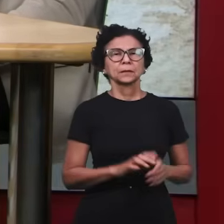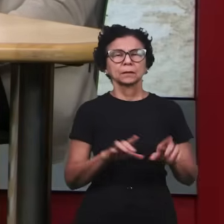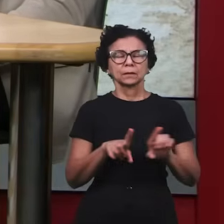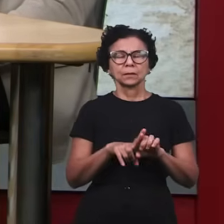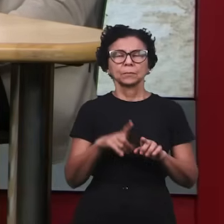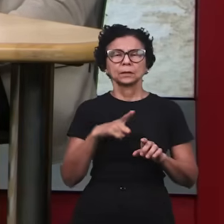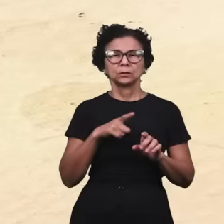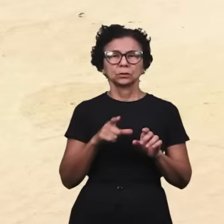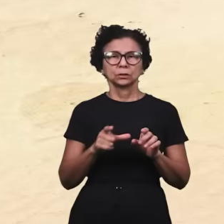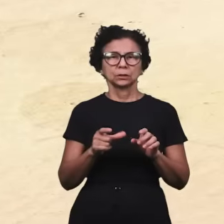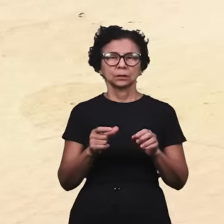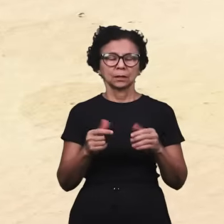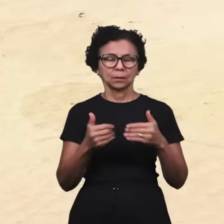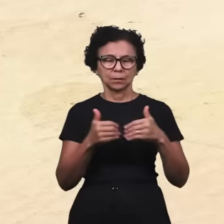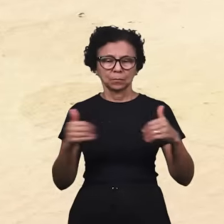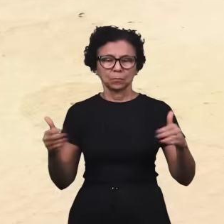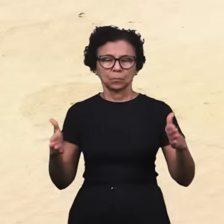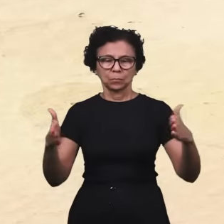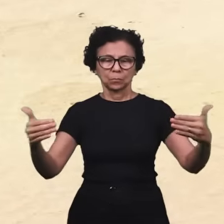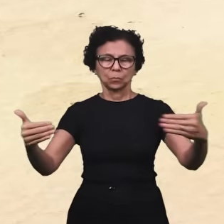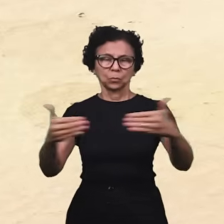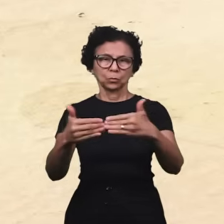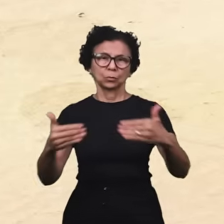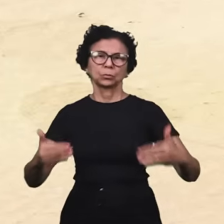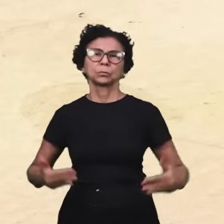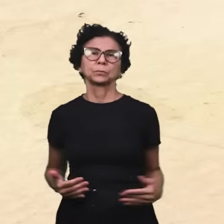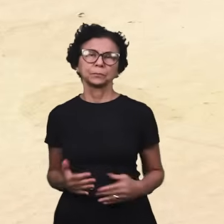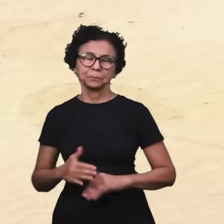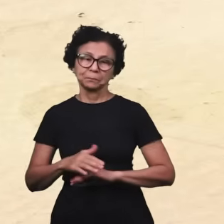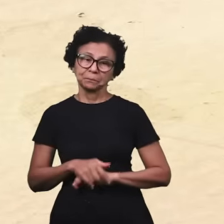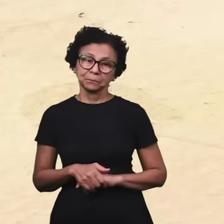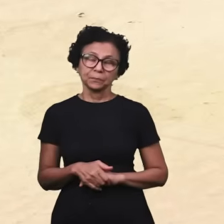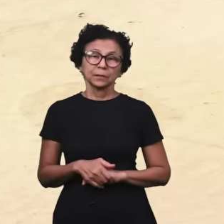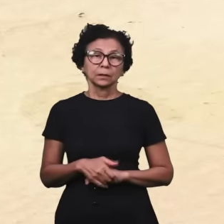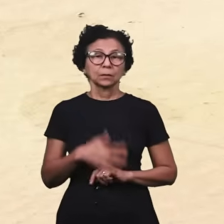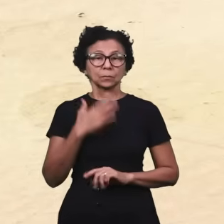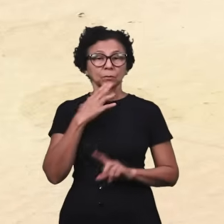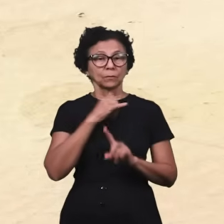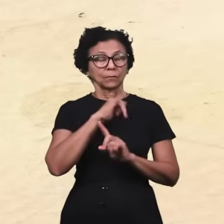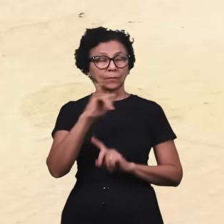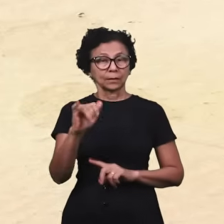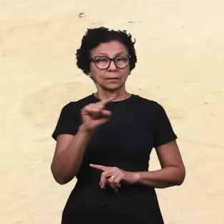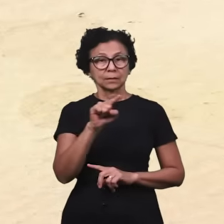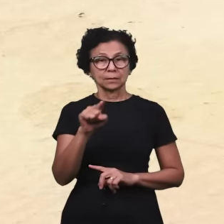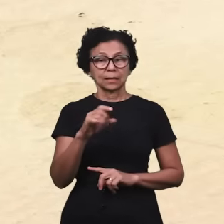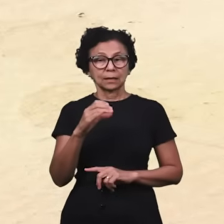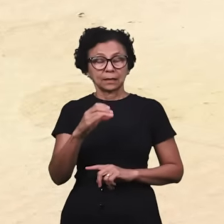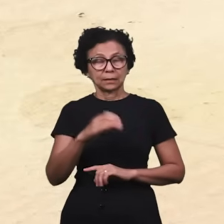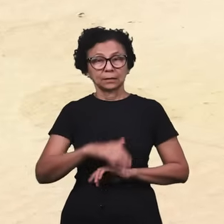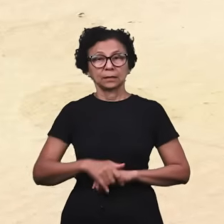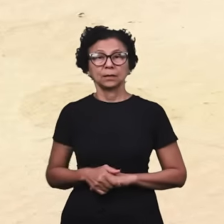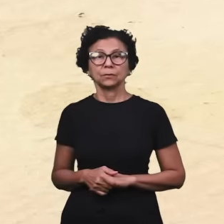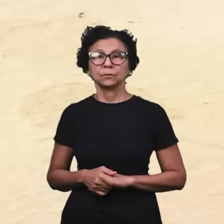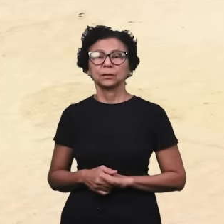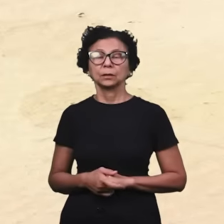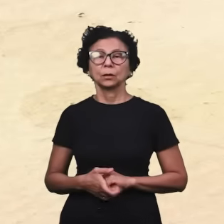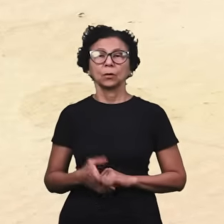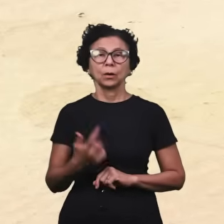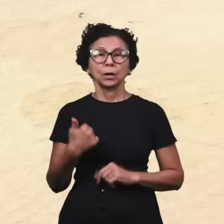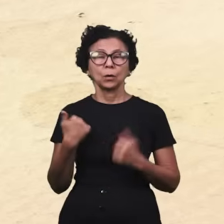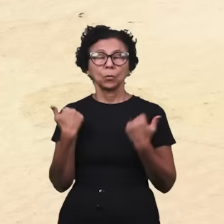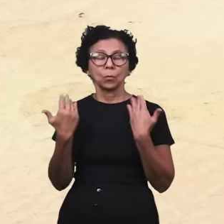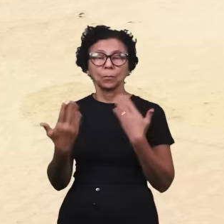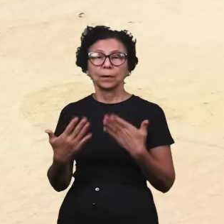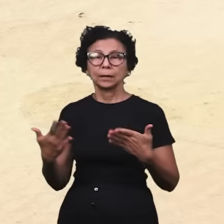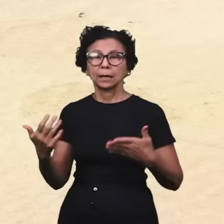morada. E em Zacarias o Senhor fala assim: eu serei para eles, para a cidade, como um muro de